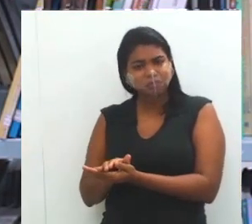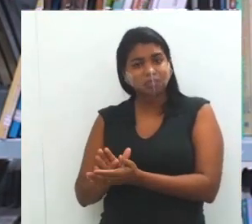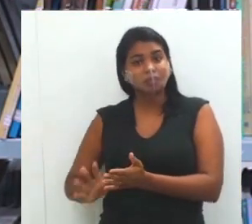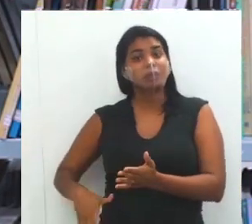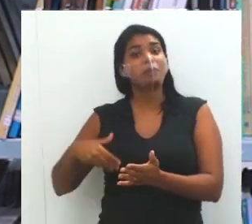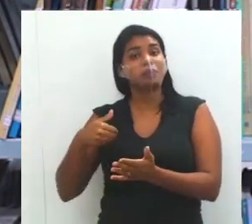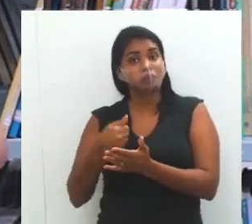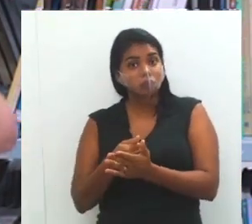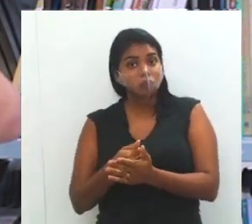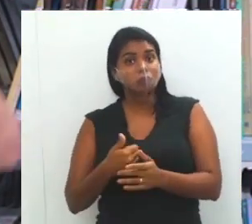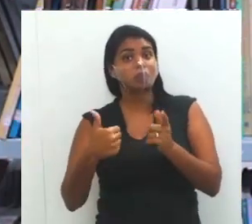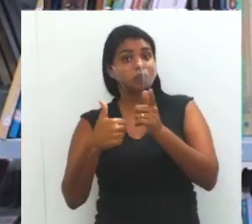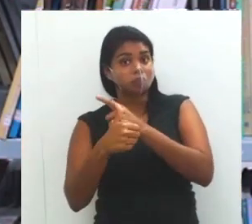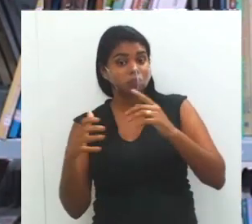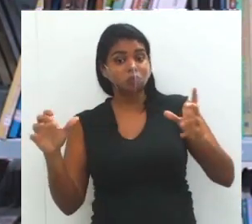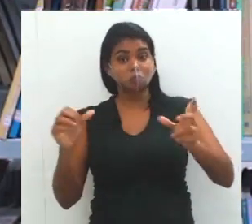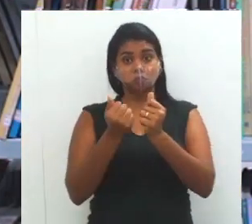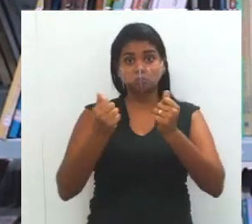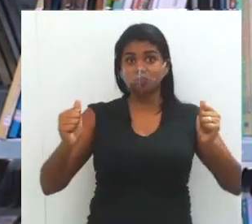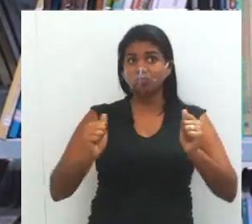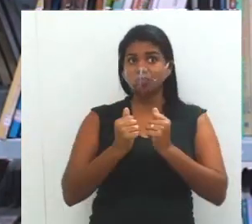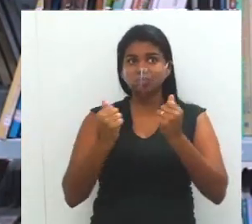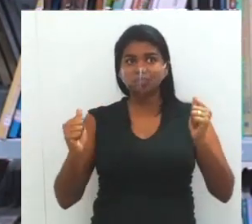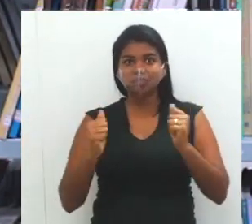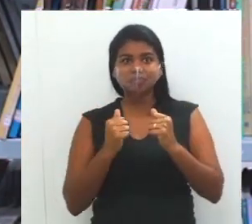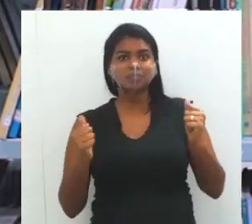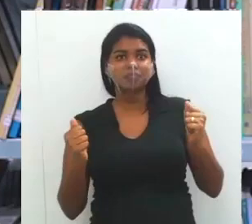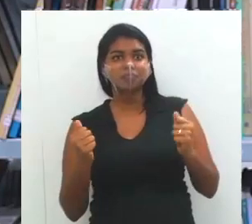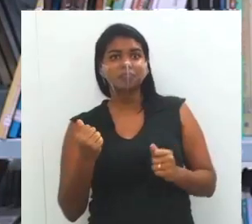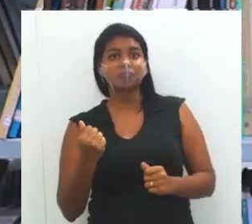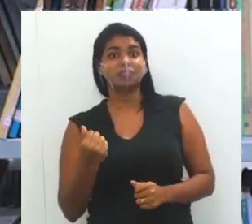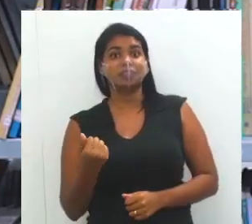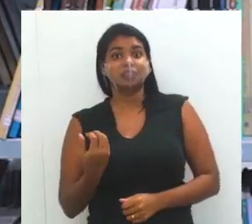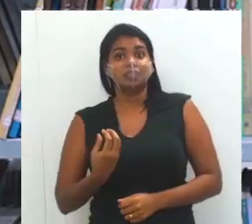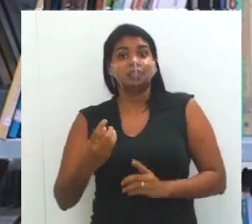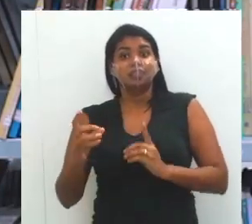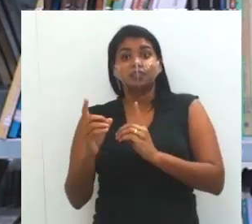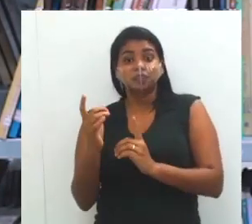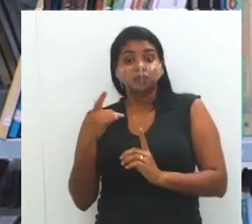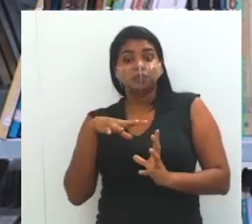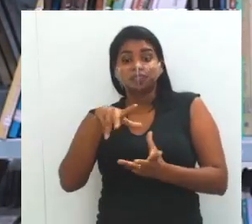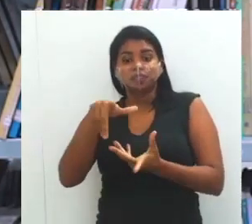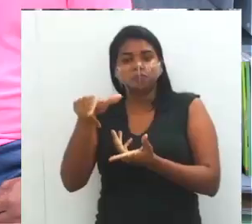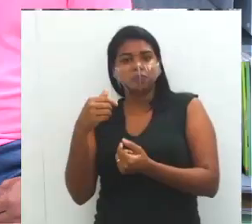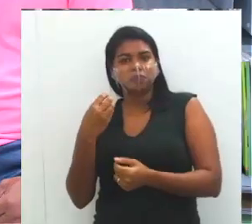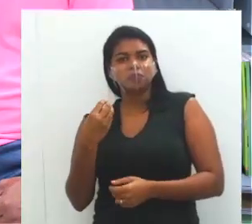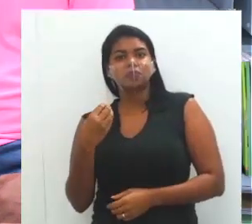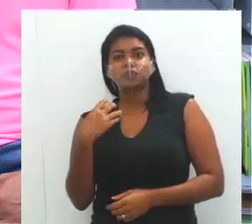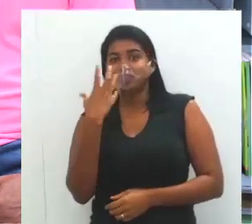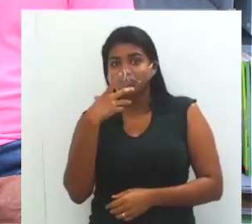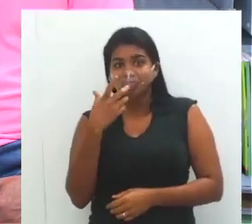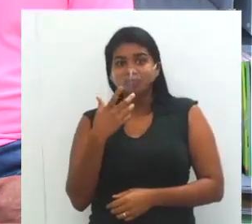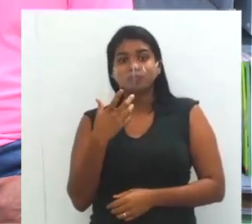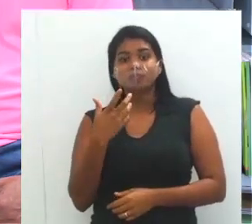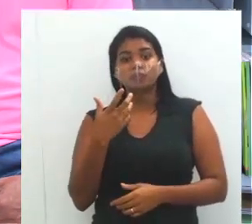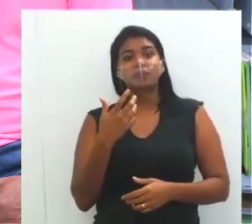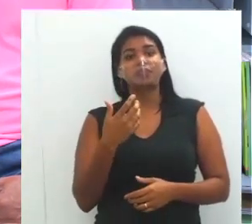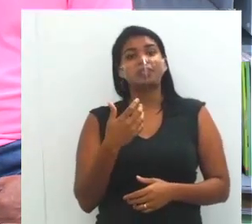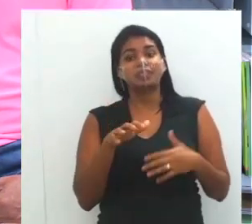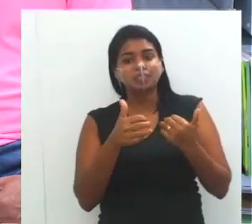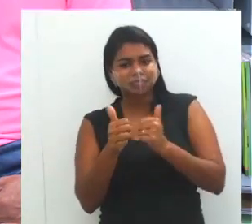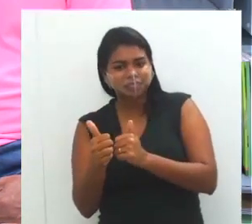primeiro instrumento. Daí vai se despontar nesse mundo da música. E lembrar que o próprio pai já o incentivava,